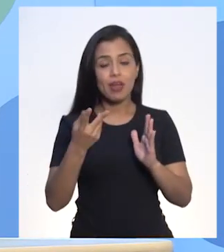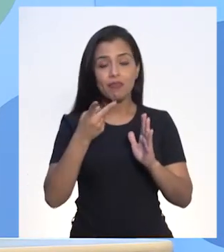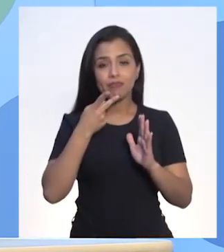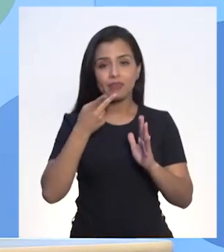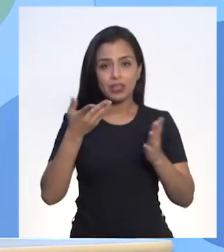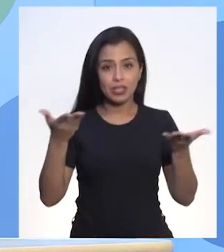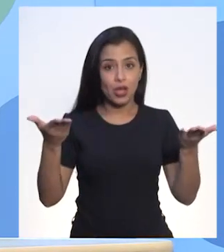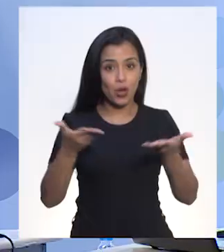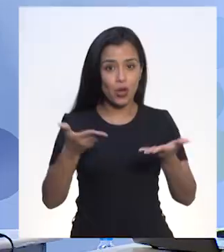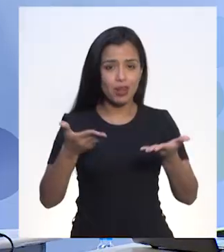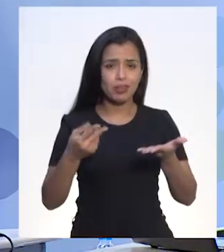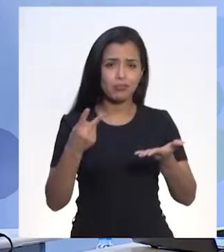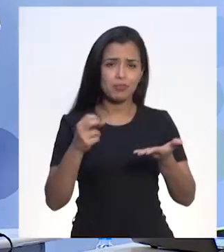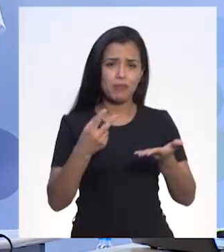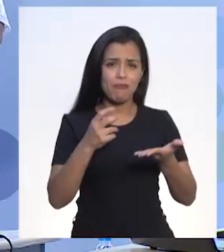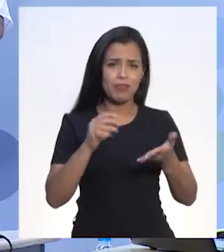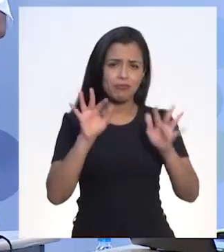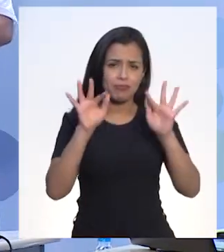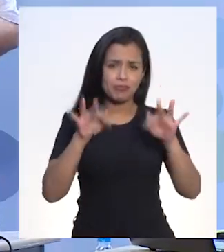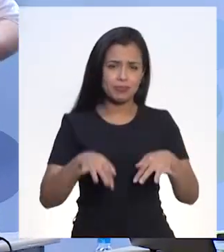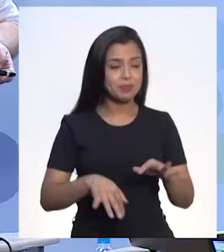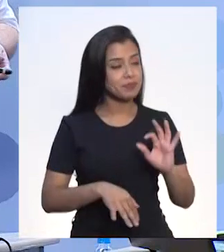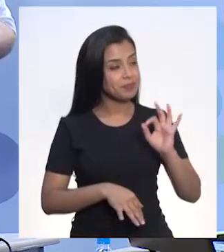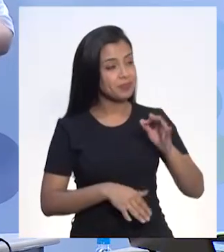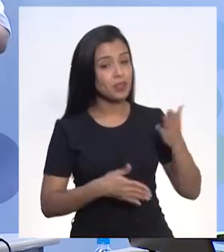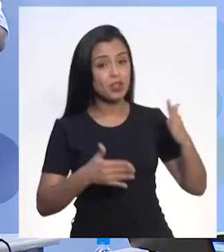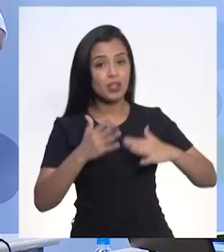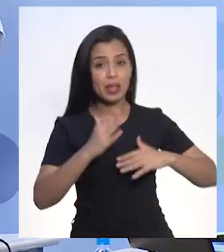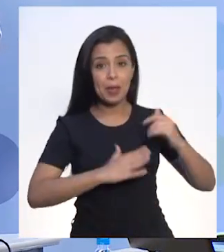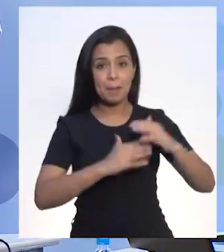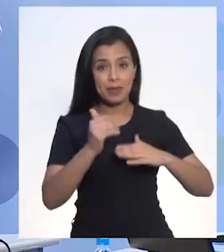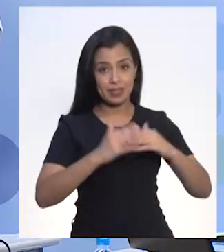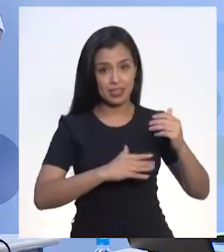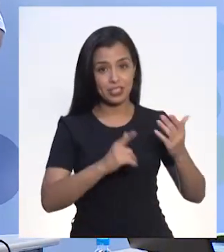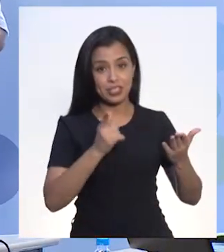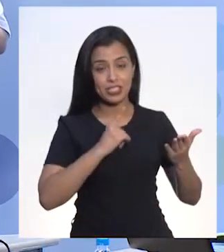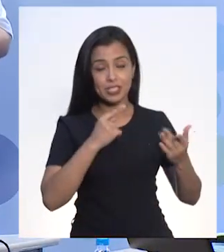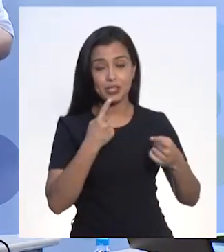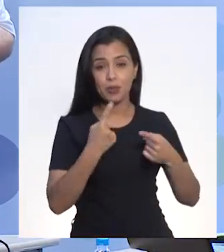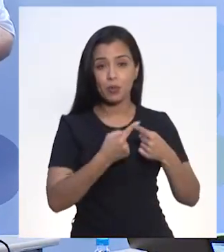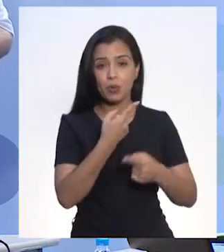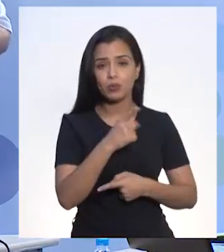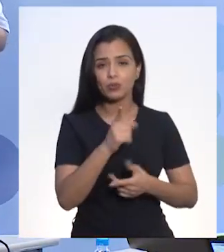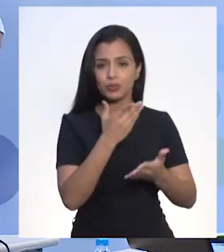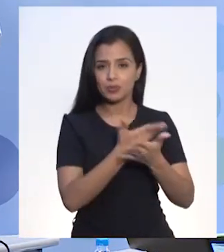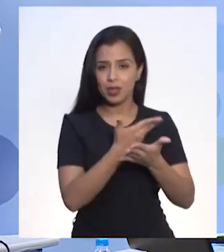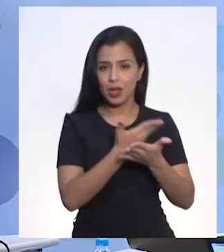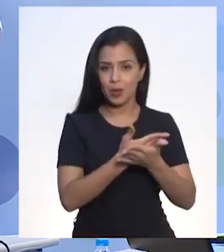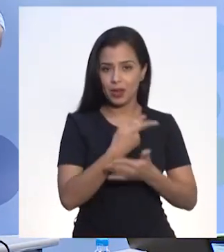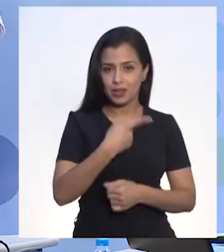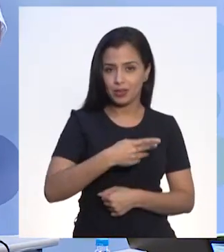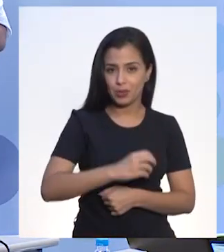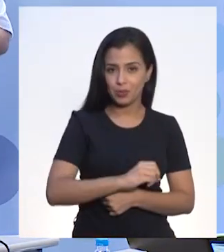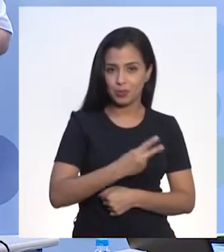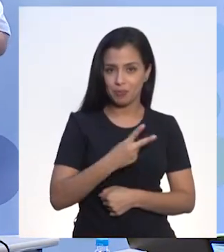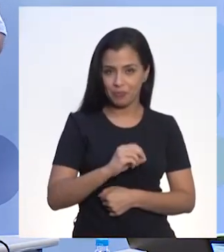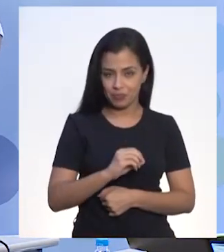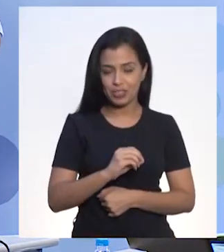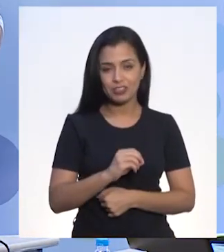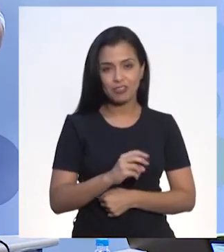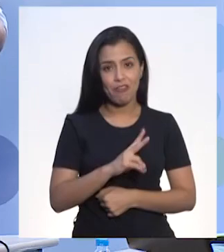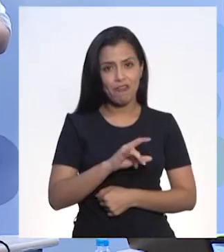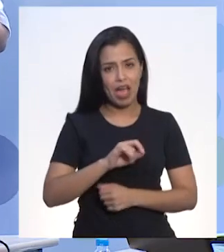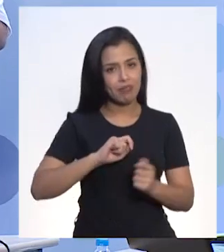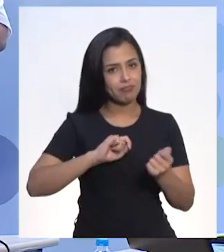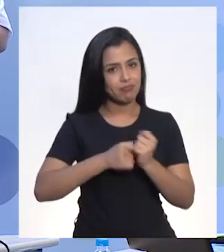2020, né, professor? Exatamente, temos aí uma habilidade, hoje é a última aula de geografia do ano de 2020, Então vamos fechar aí com chave de